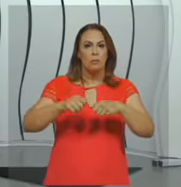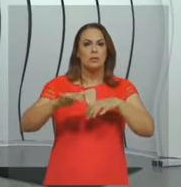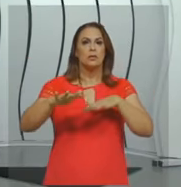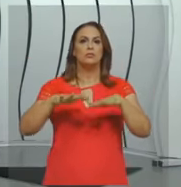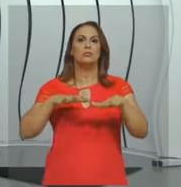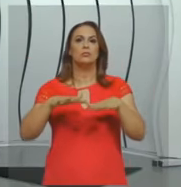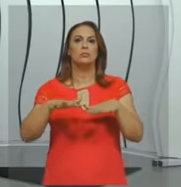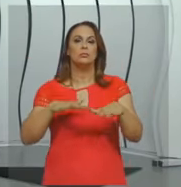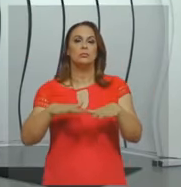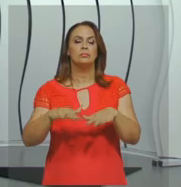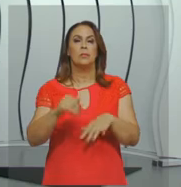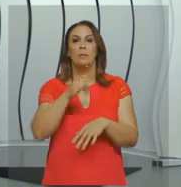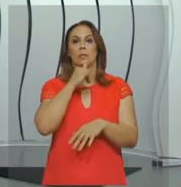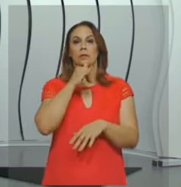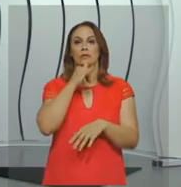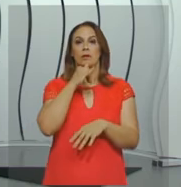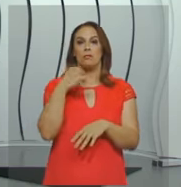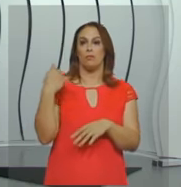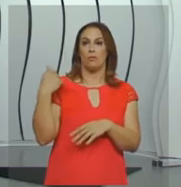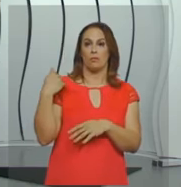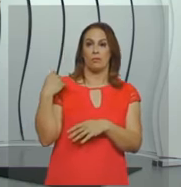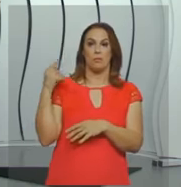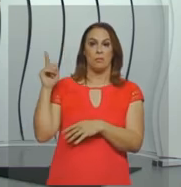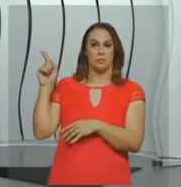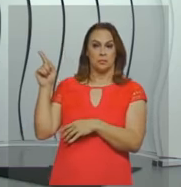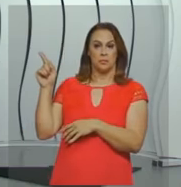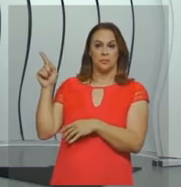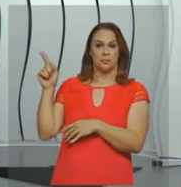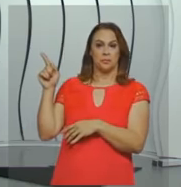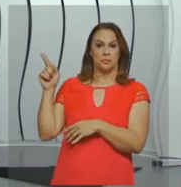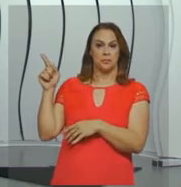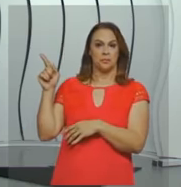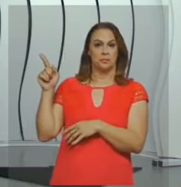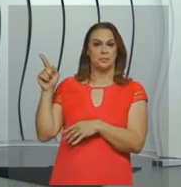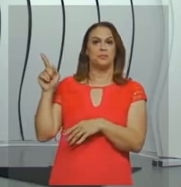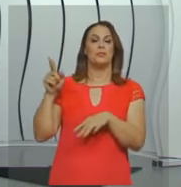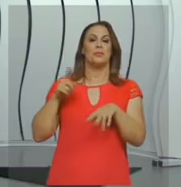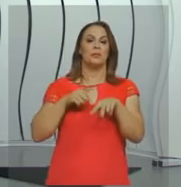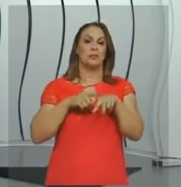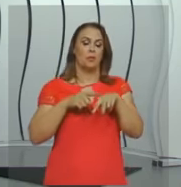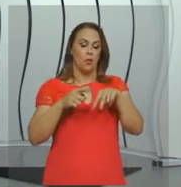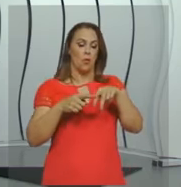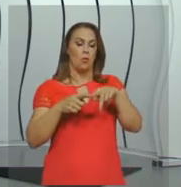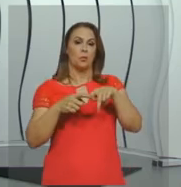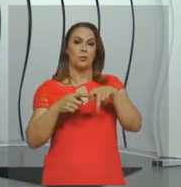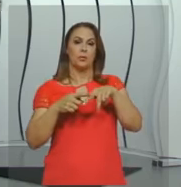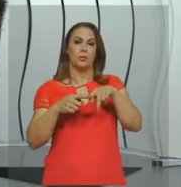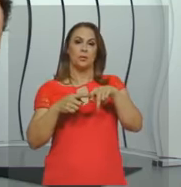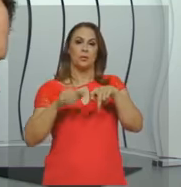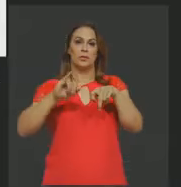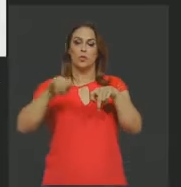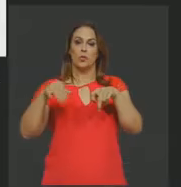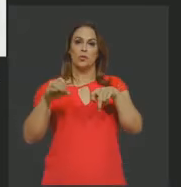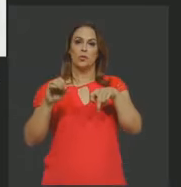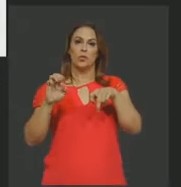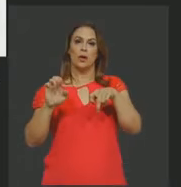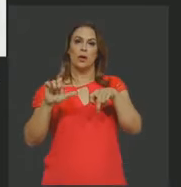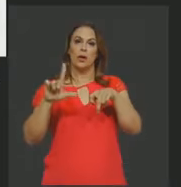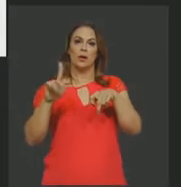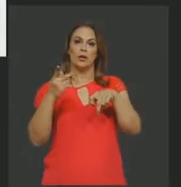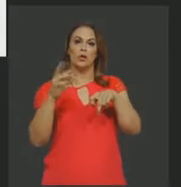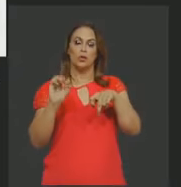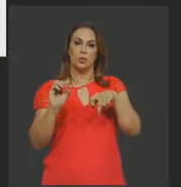do ombro, do joelho, do braço. Essas articulações